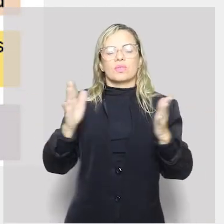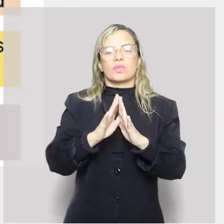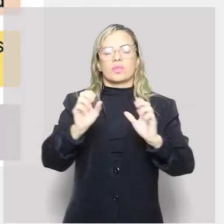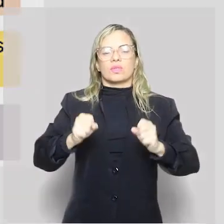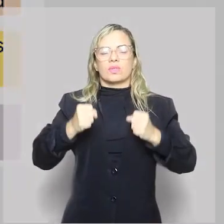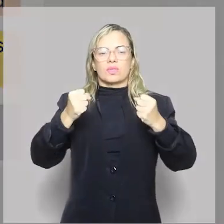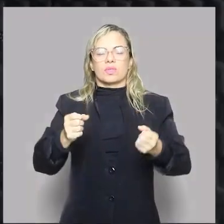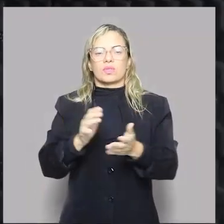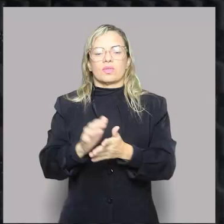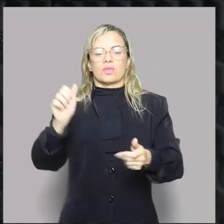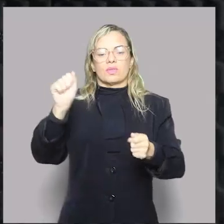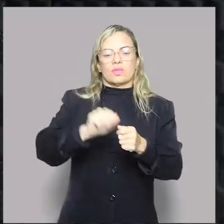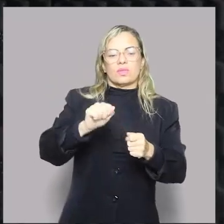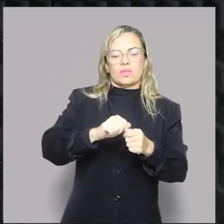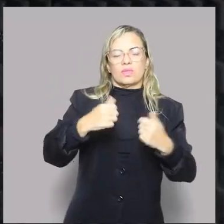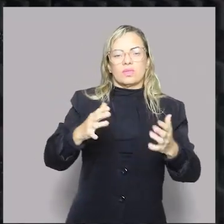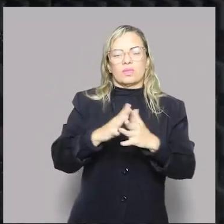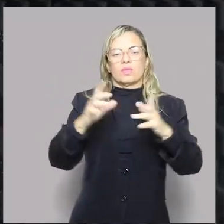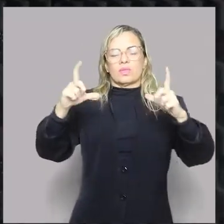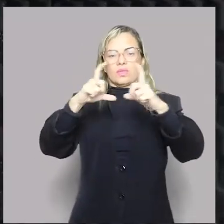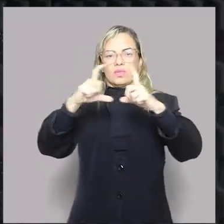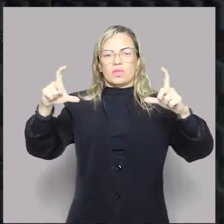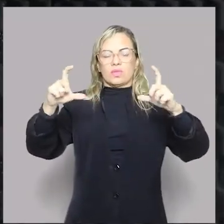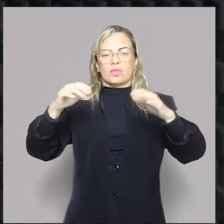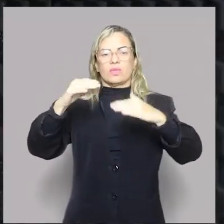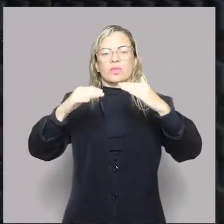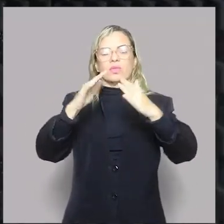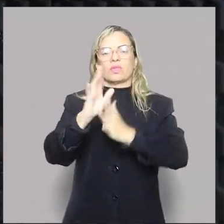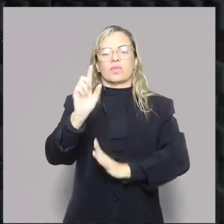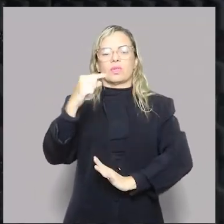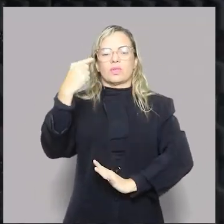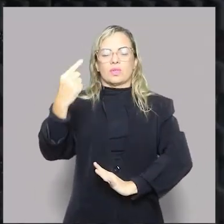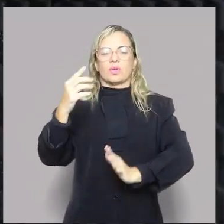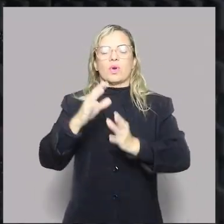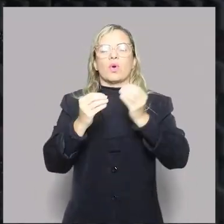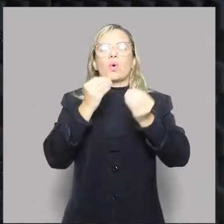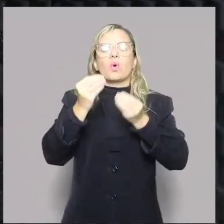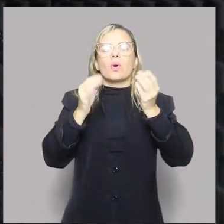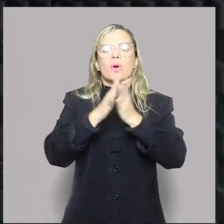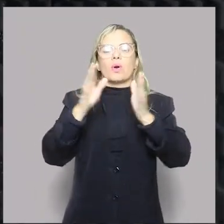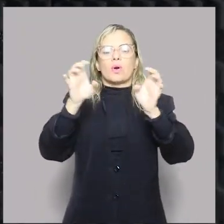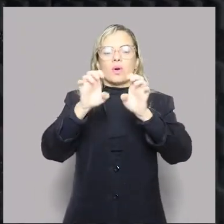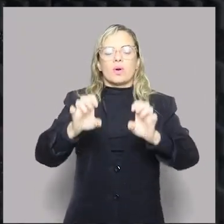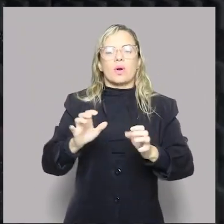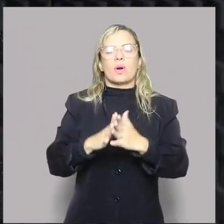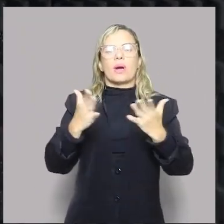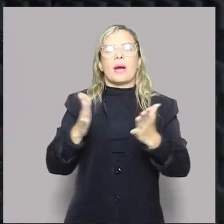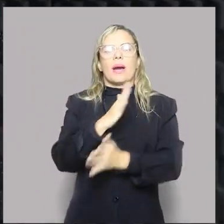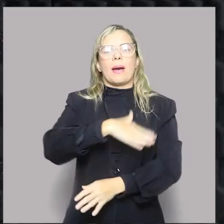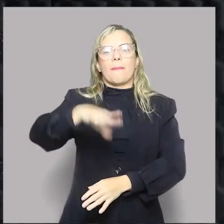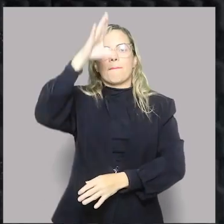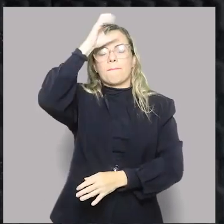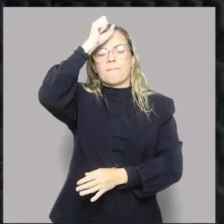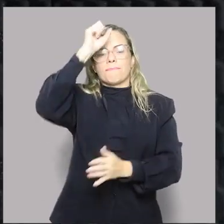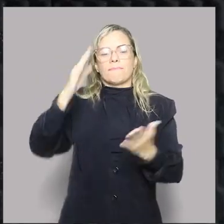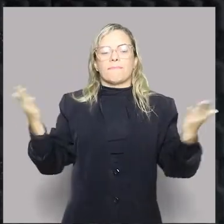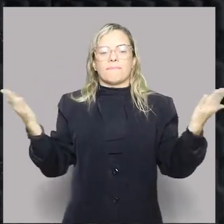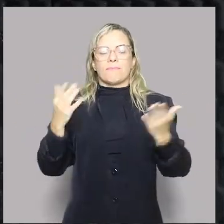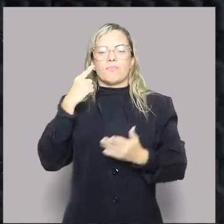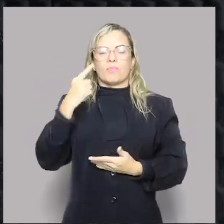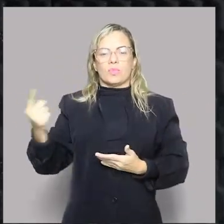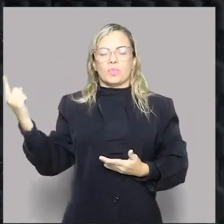E aí, as telecomunicações, elas atingem em cheio nessa questão. Agora, a gente